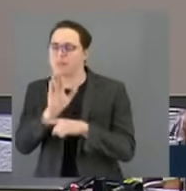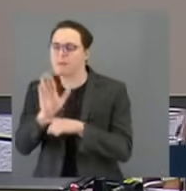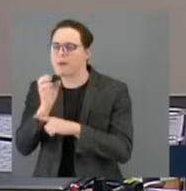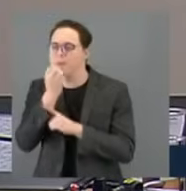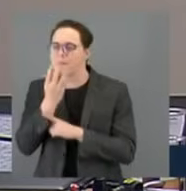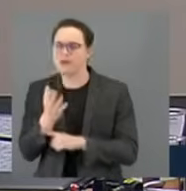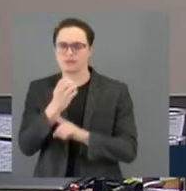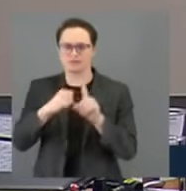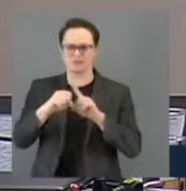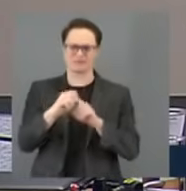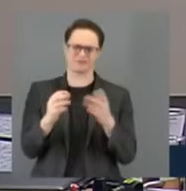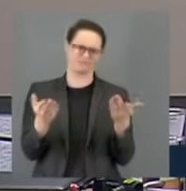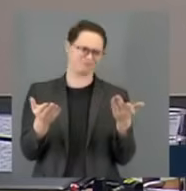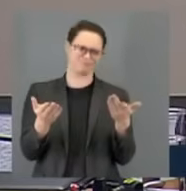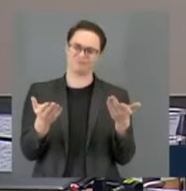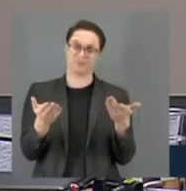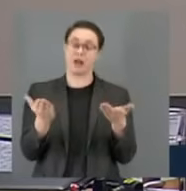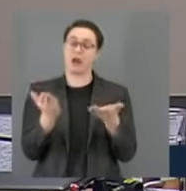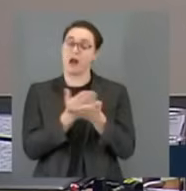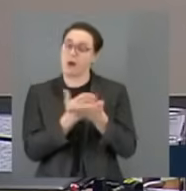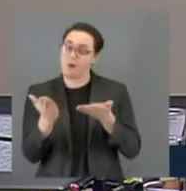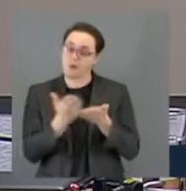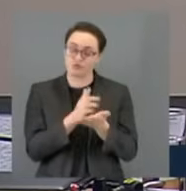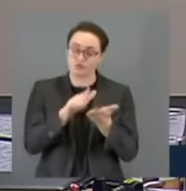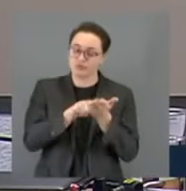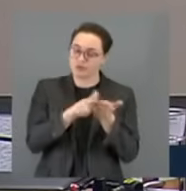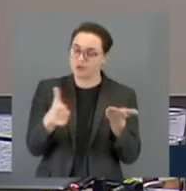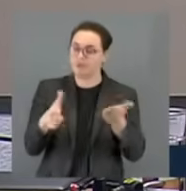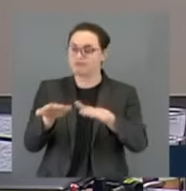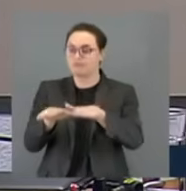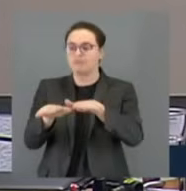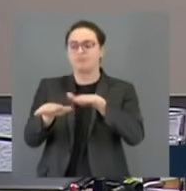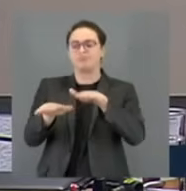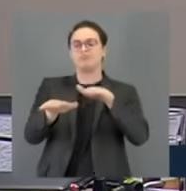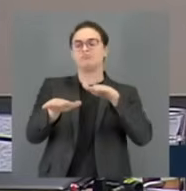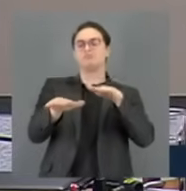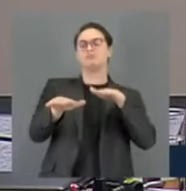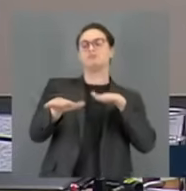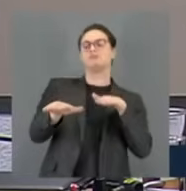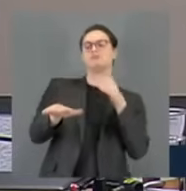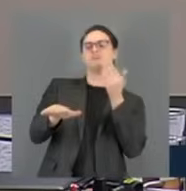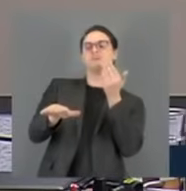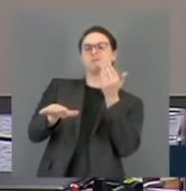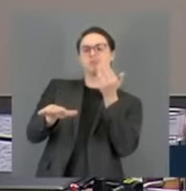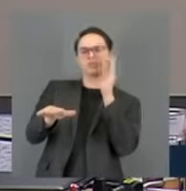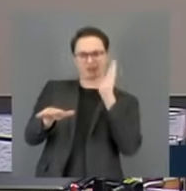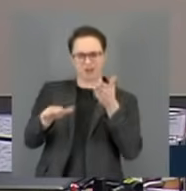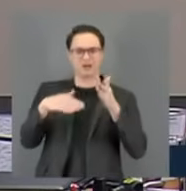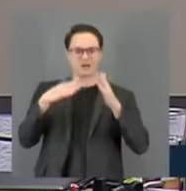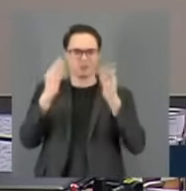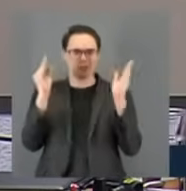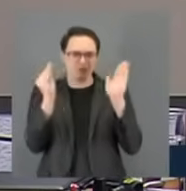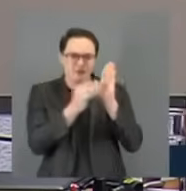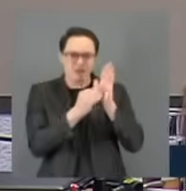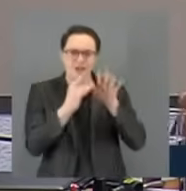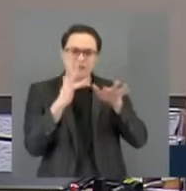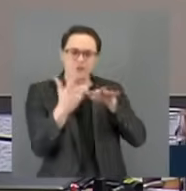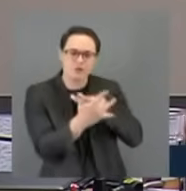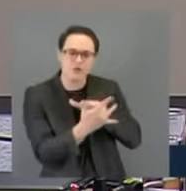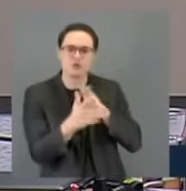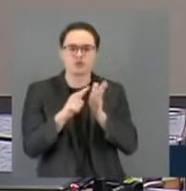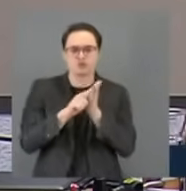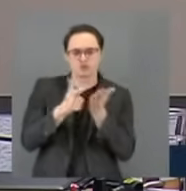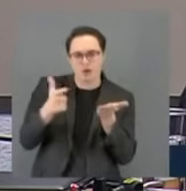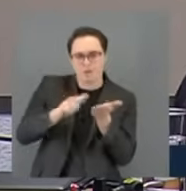voltar atrás, algumas instituições, alguns jornais, alguns editoriais, eu destaquei esses dias nas redes sociais, editoriais e